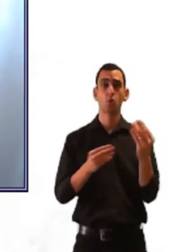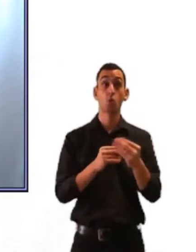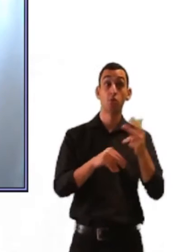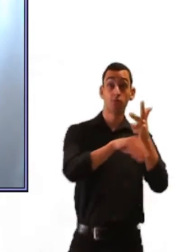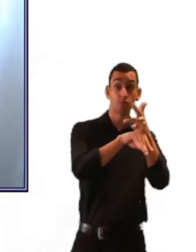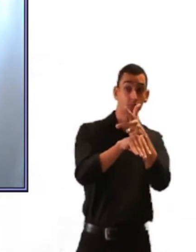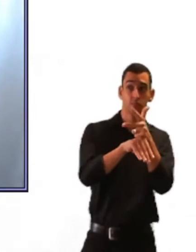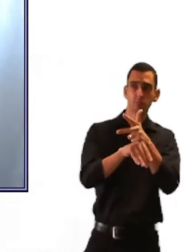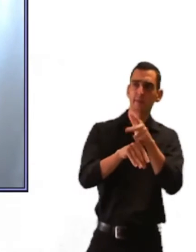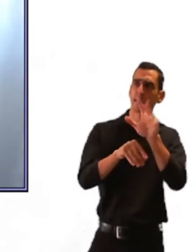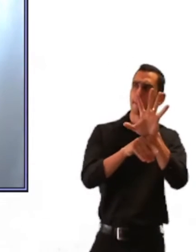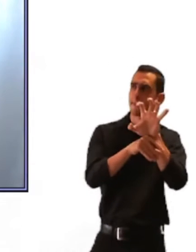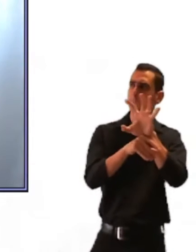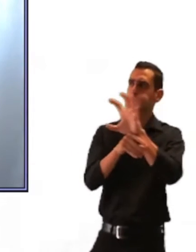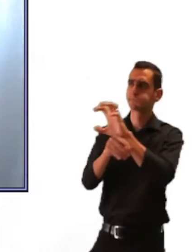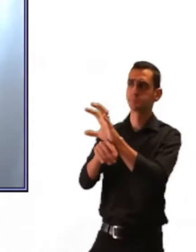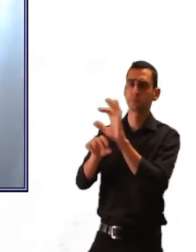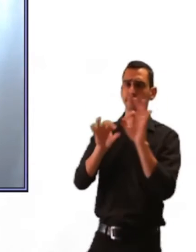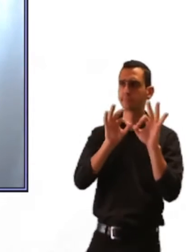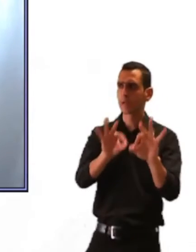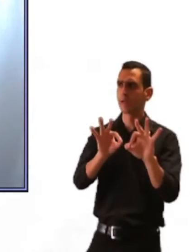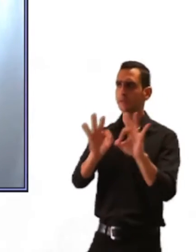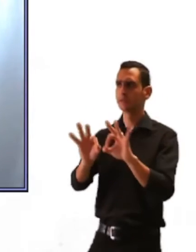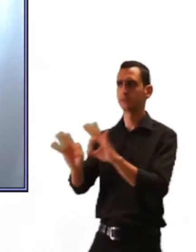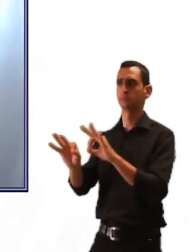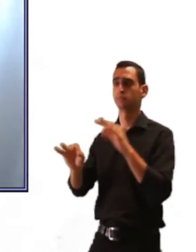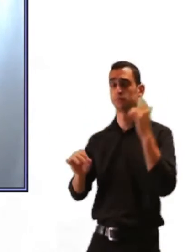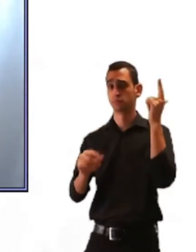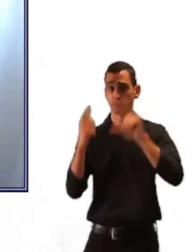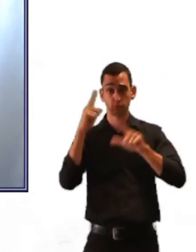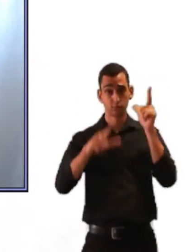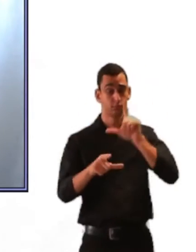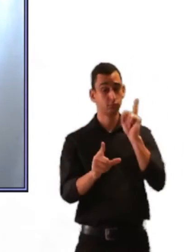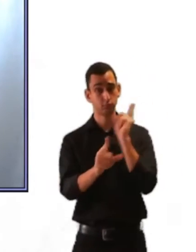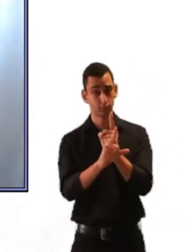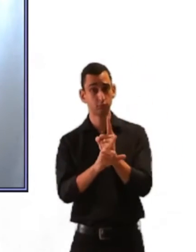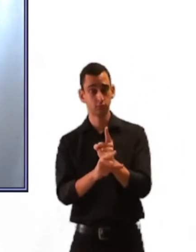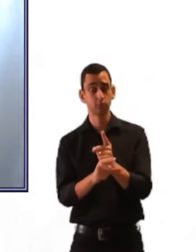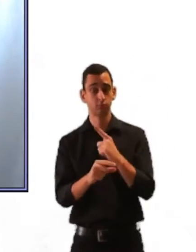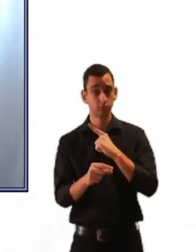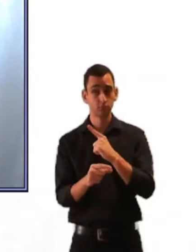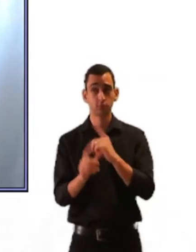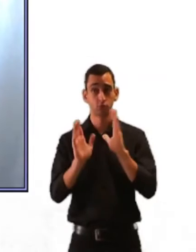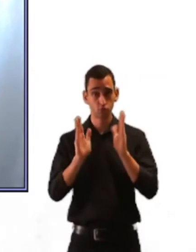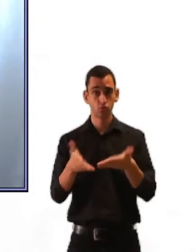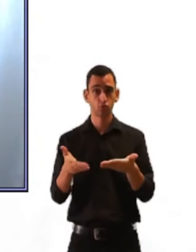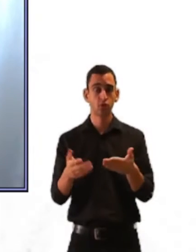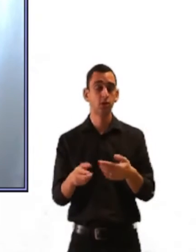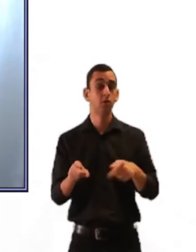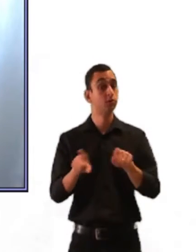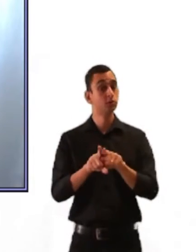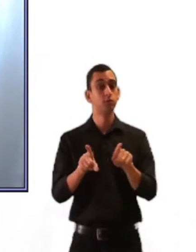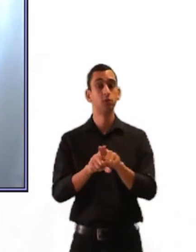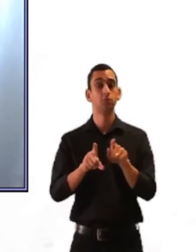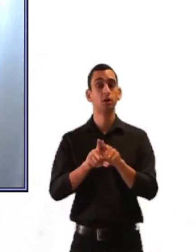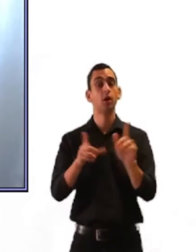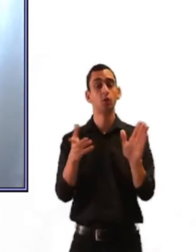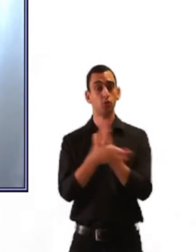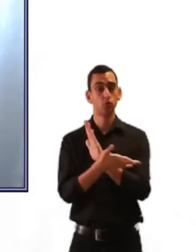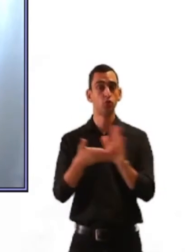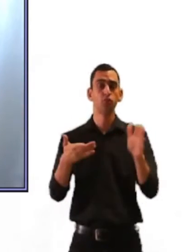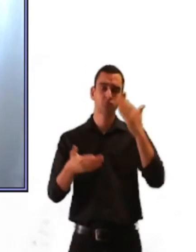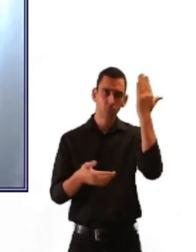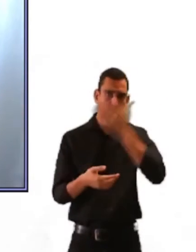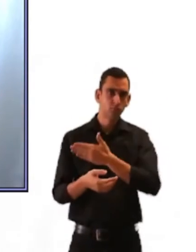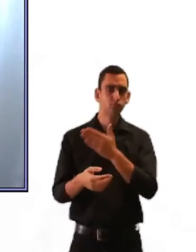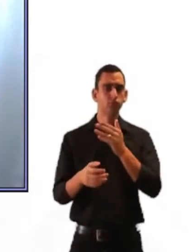Né? Então, a gente tem, sim, alguns mecanismos que buscam instituir esses estándares probatórios, justamente para se